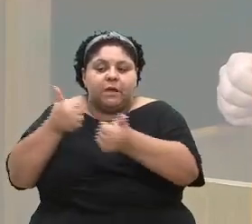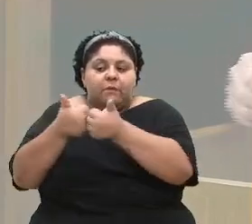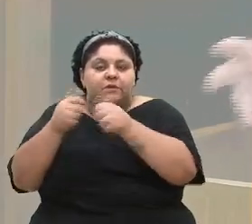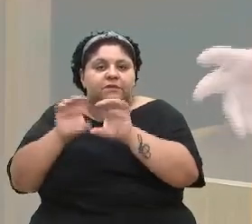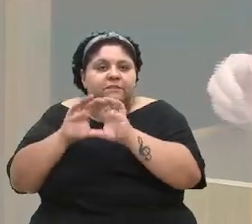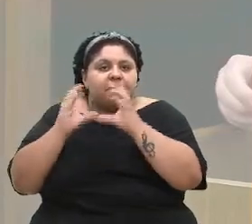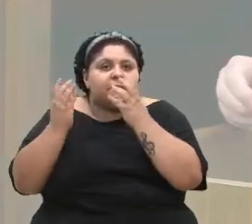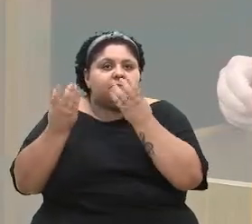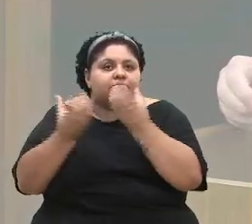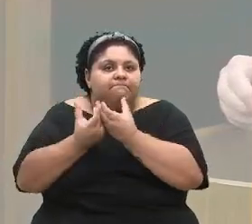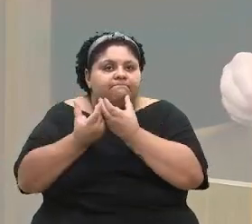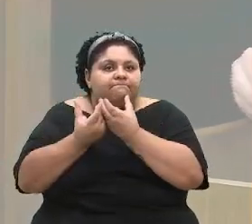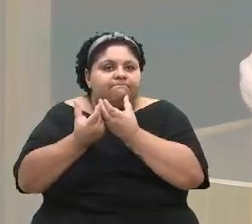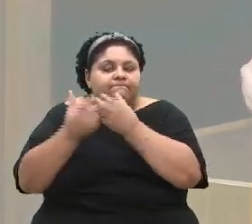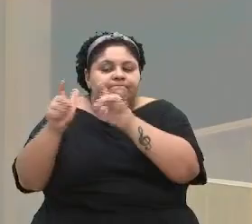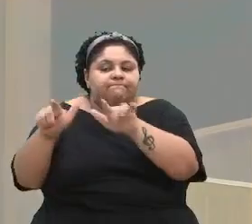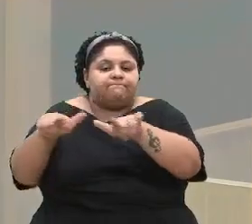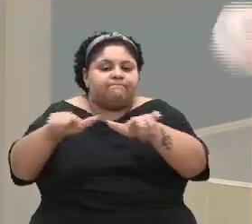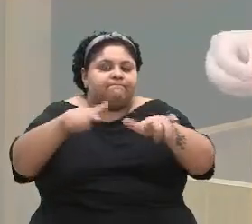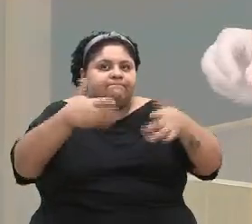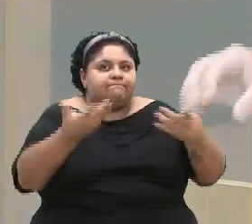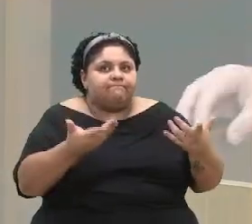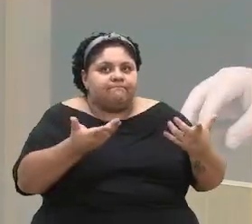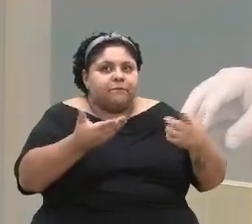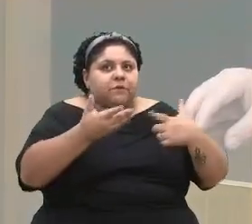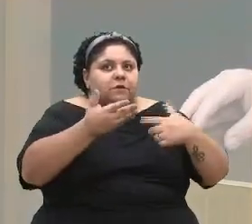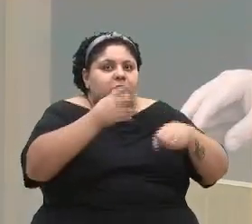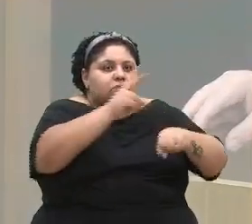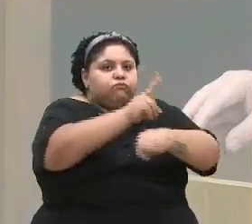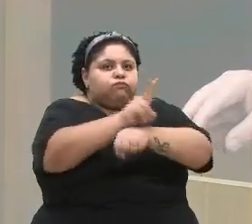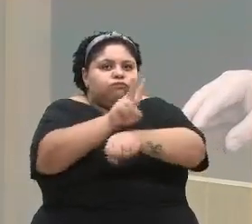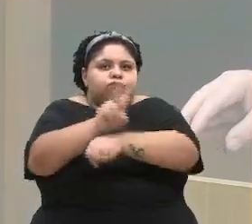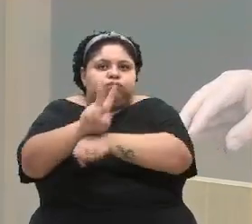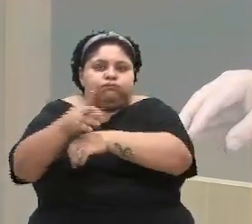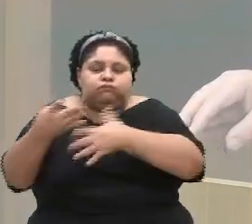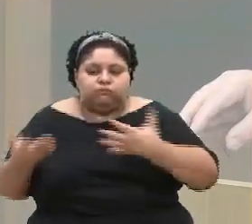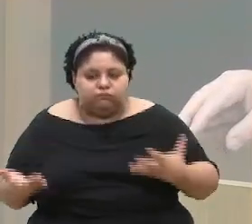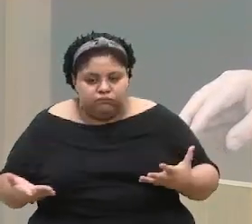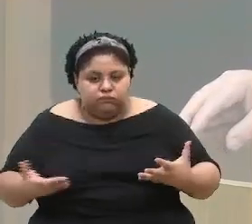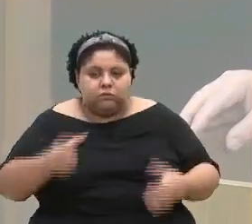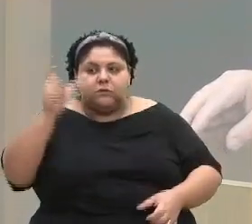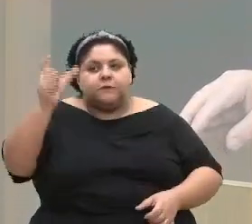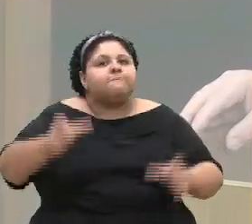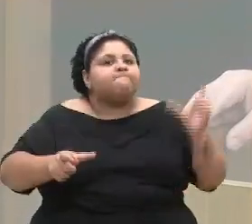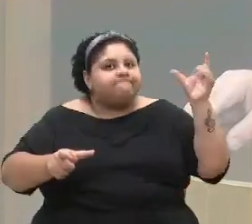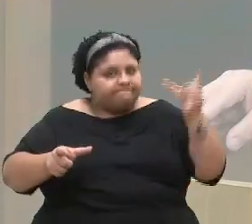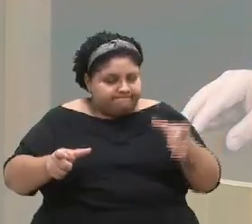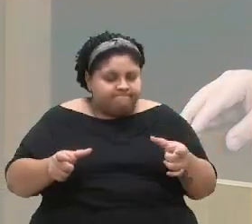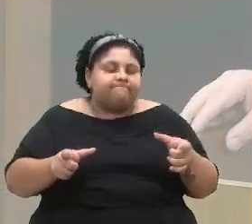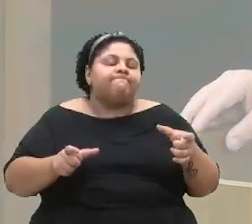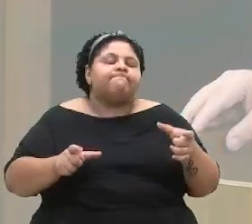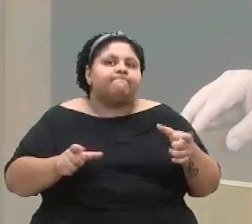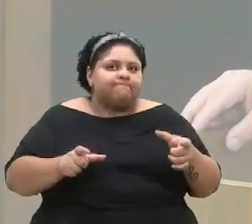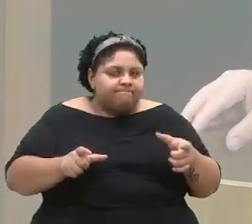comunidade dessas áreas como cuidadores, como pessoas realmente que estão